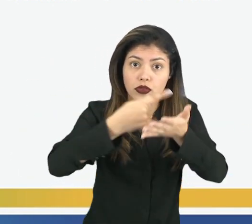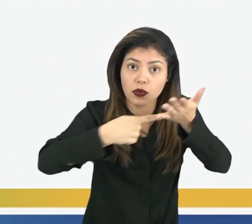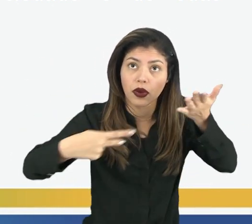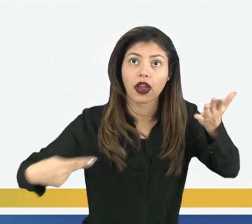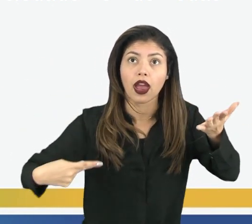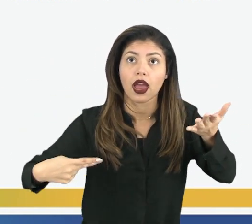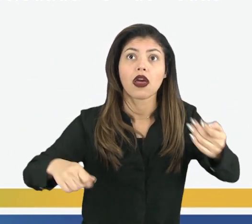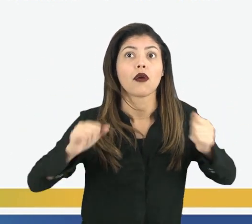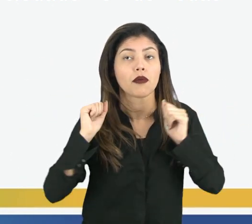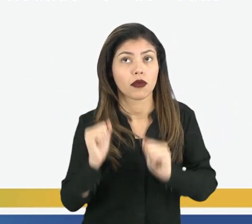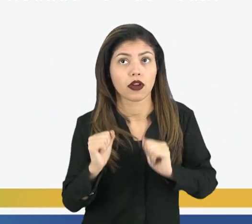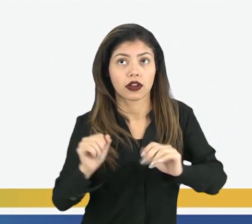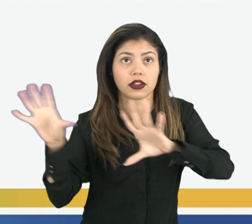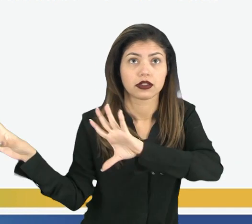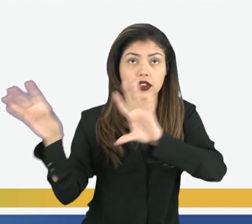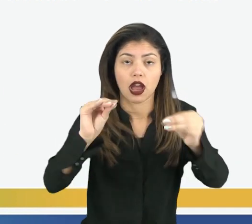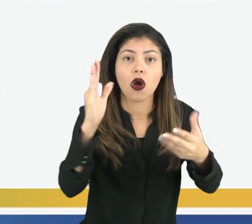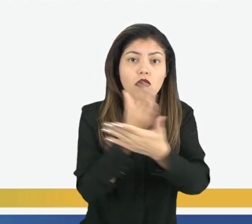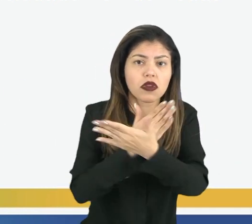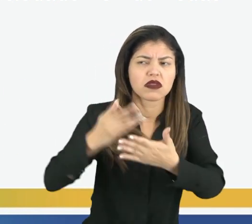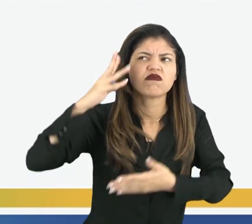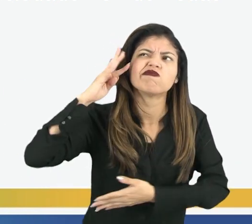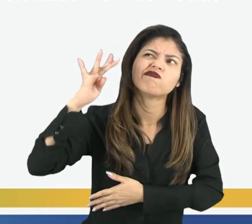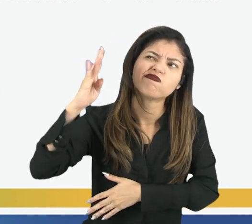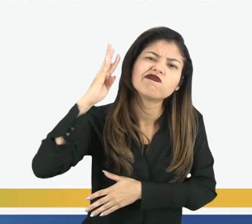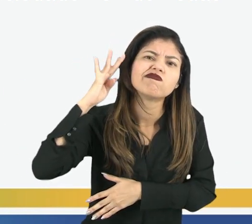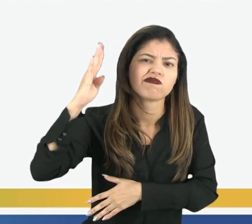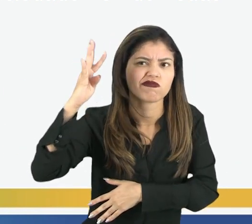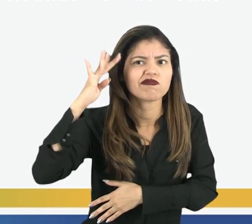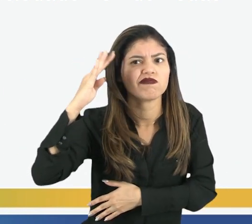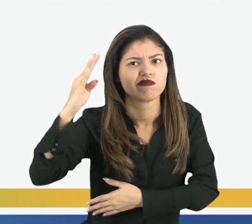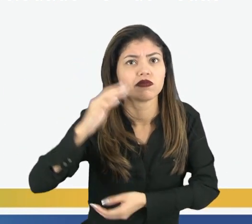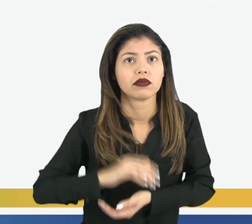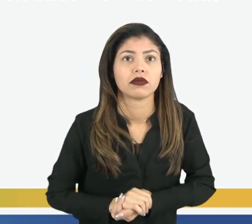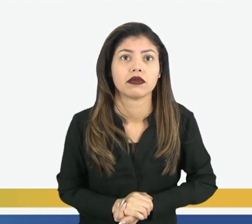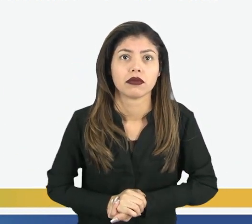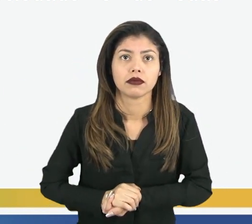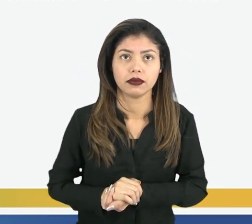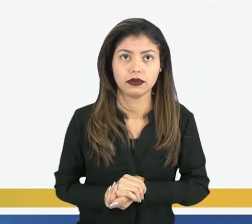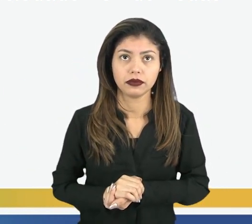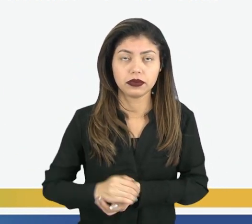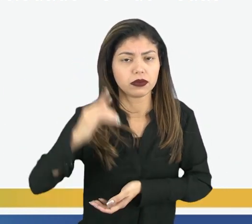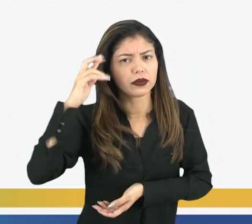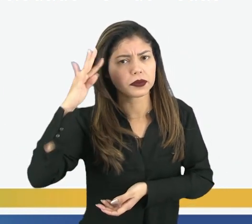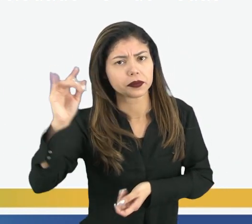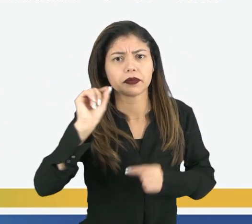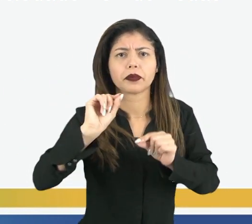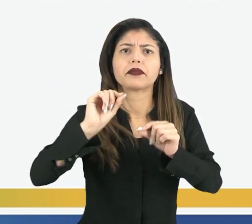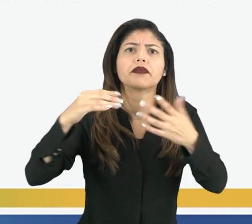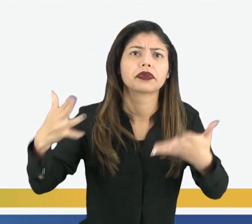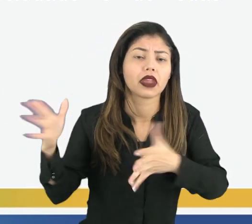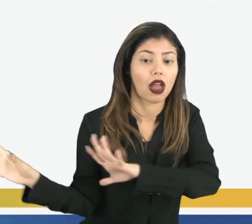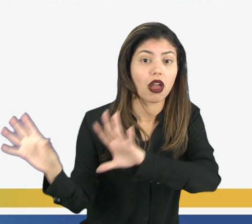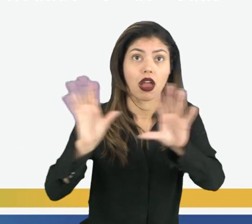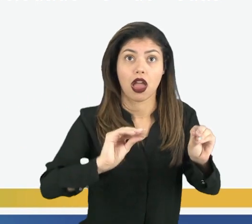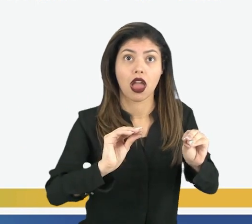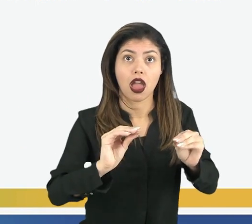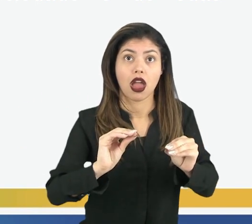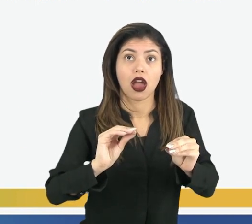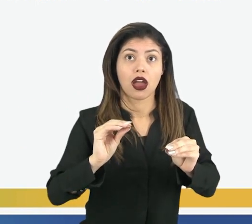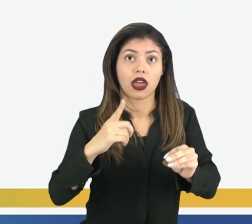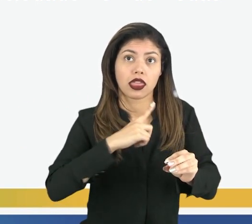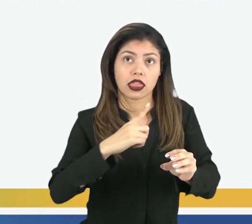poemas são capazes de nos trazer algumas reflexões. Essas reflexões, elas vão desde